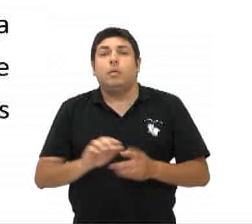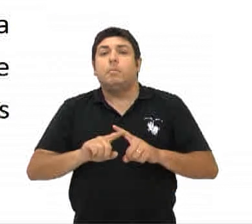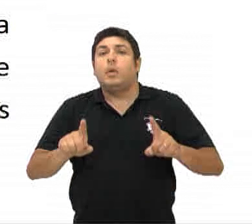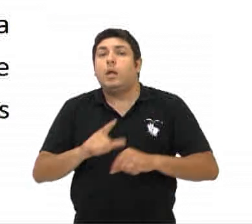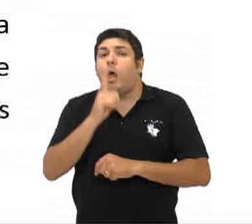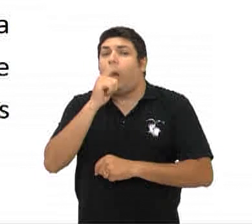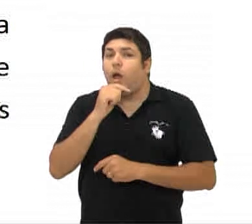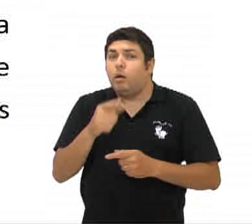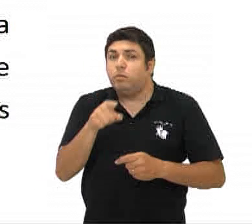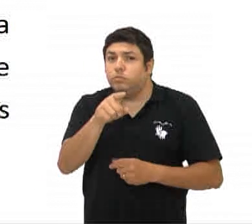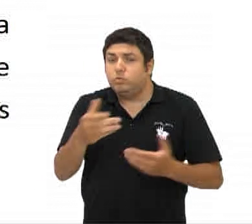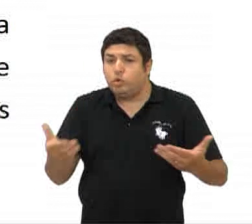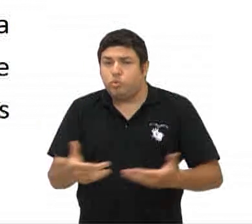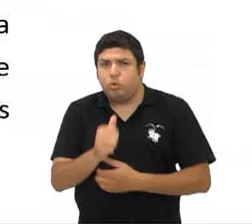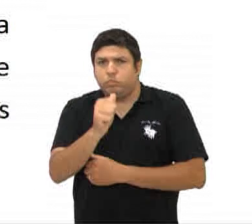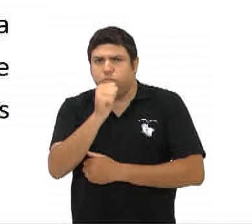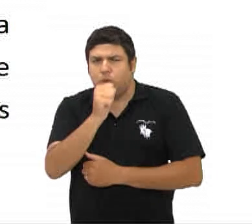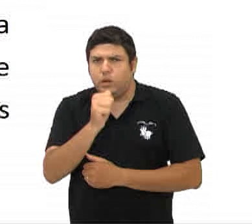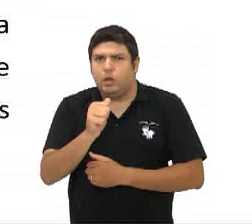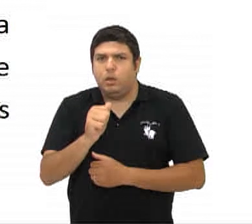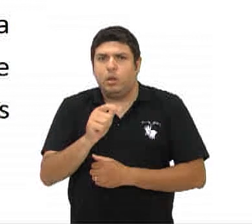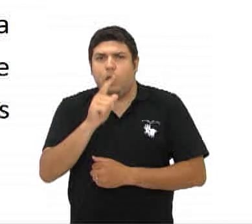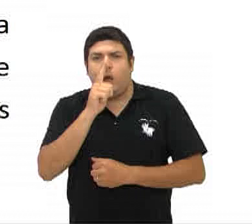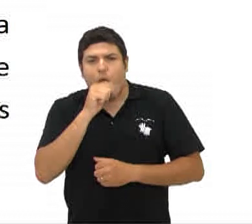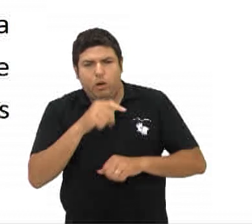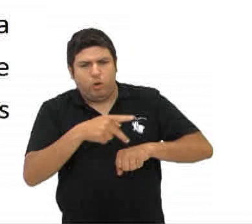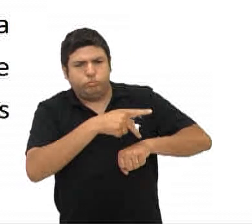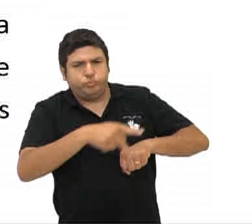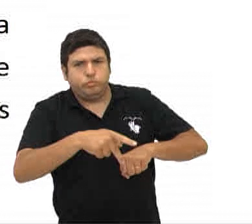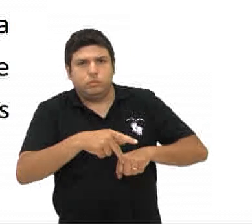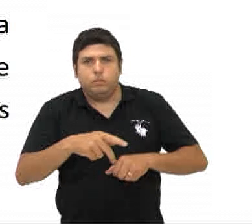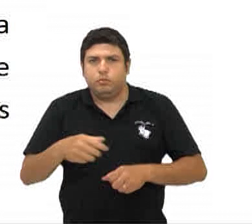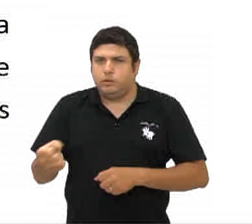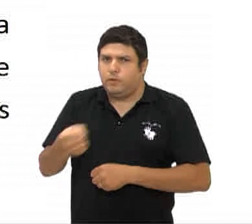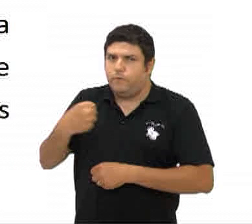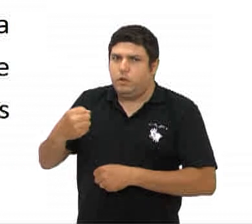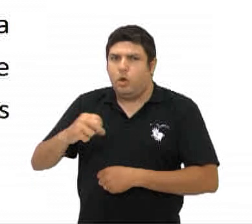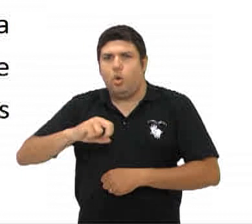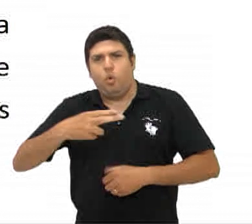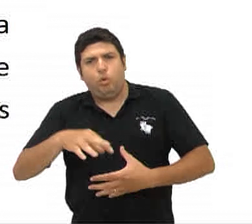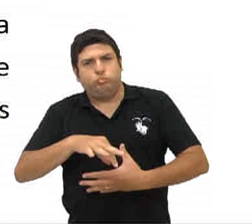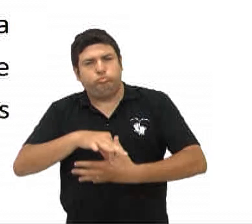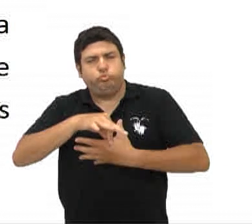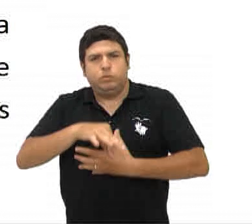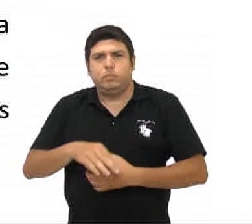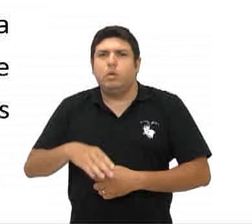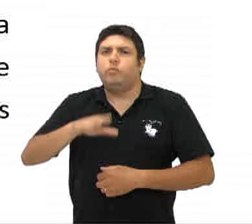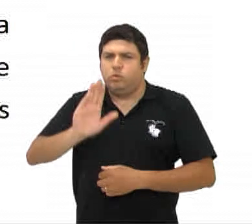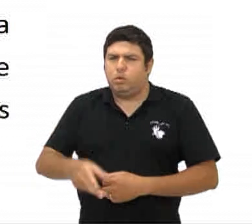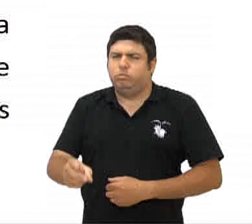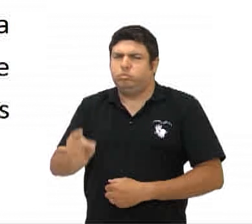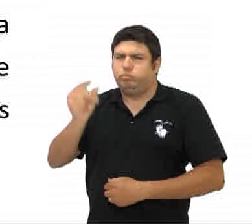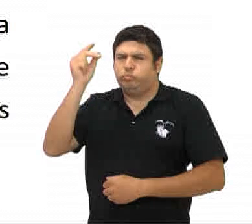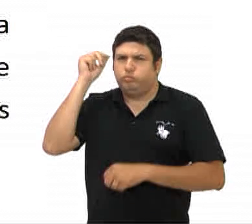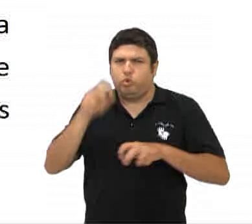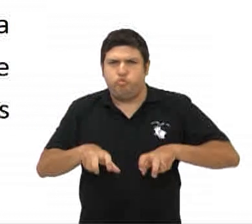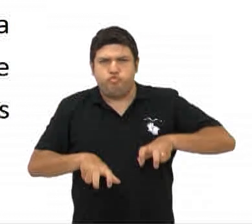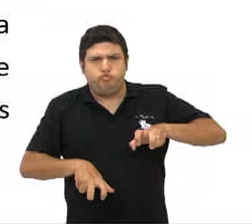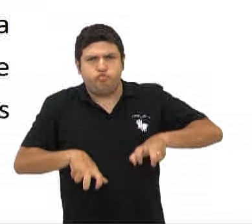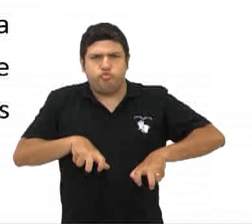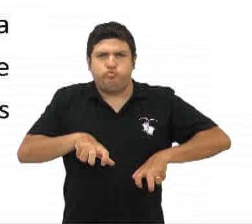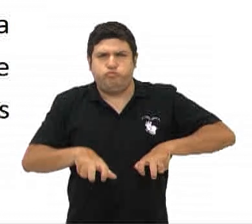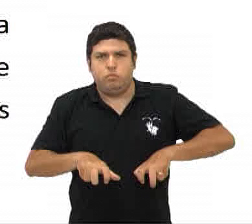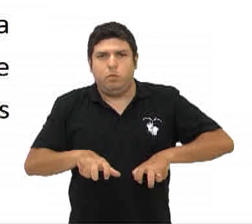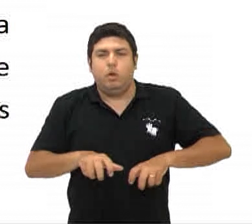água que você bebe hoje, seja na forma de água pura, de cerveja ou de picanha, quase certamente já foi bebido por um dinossauro. E talvez